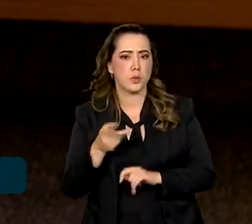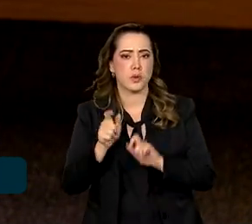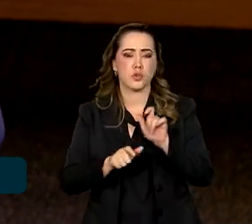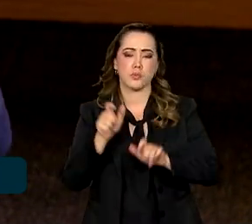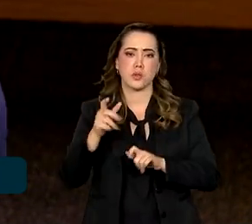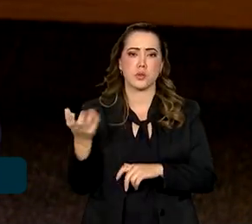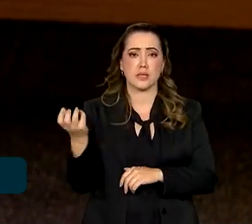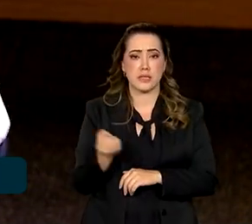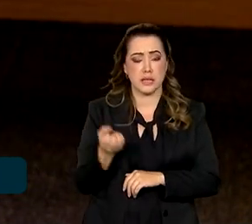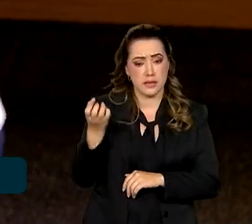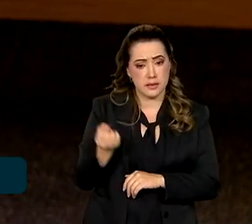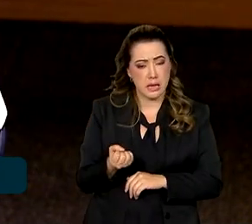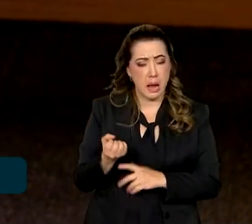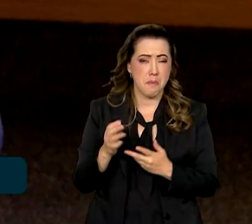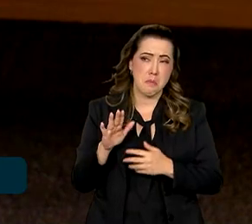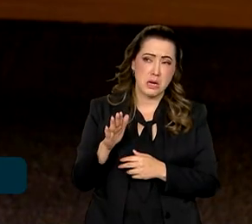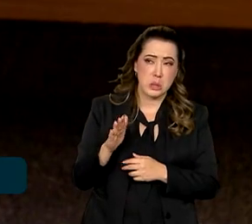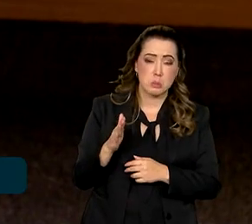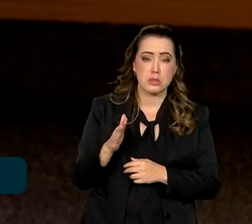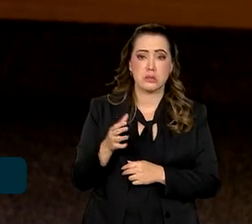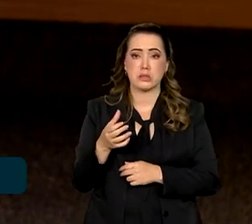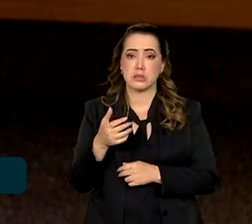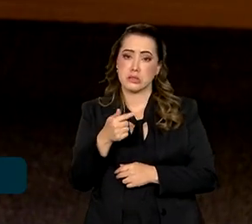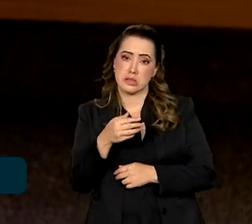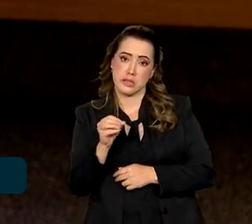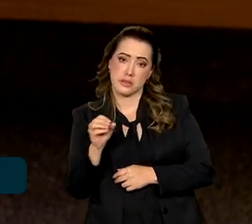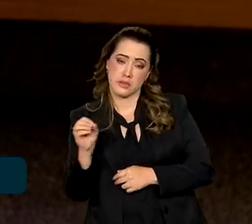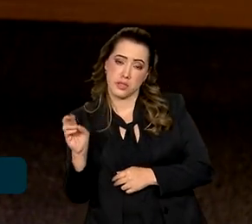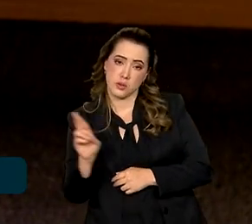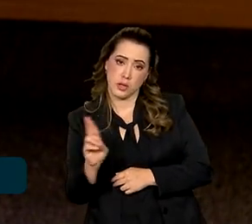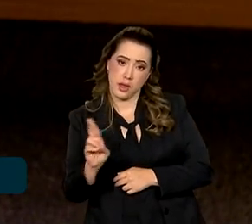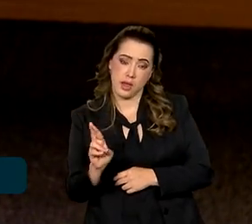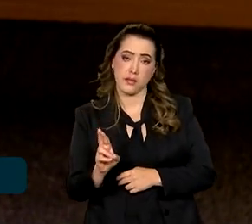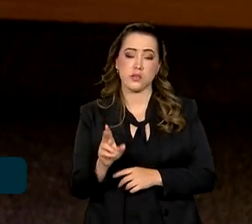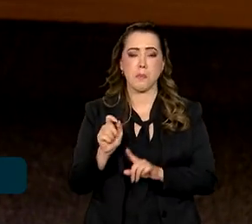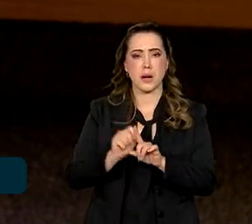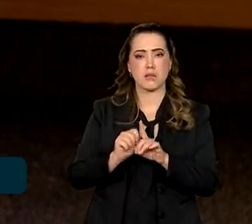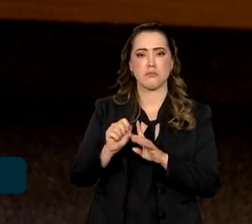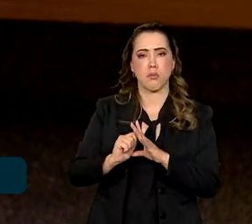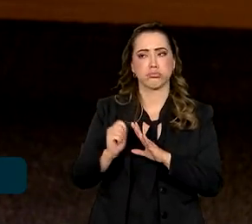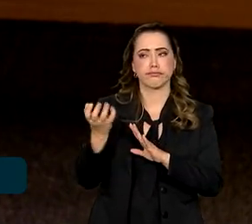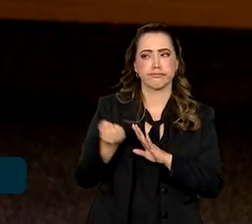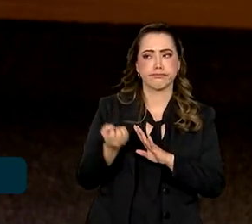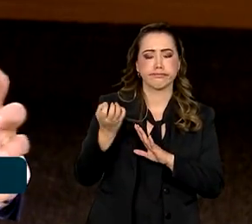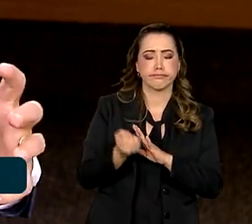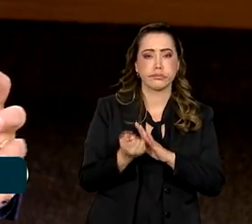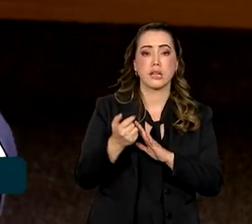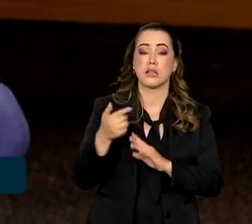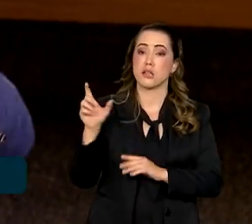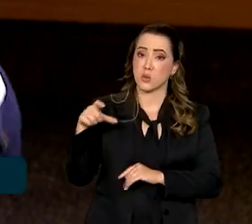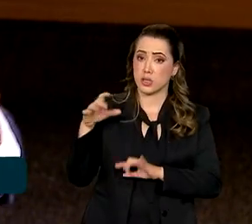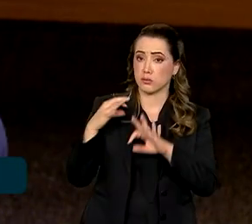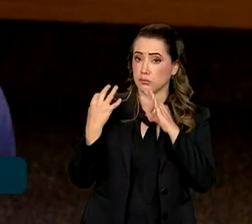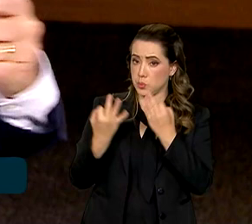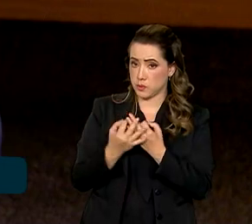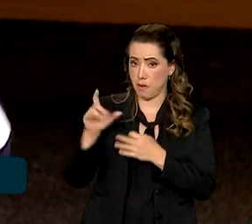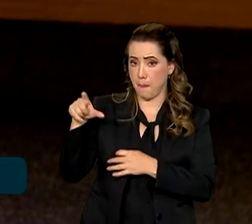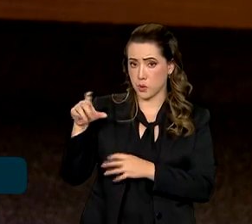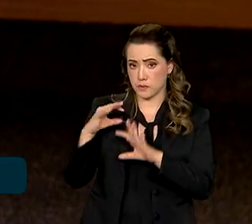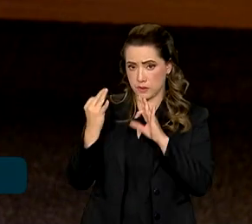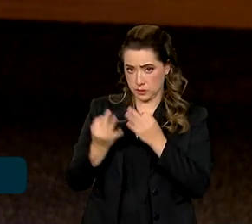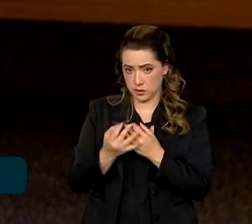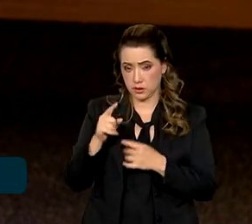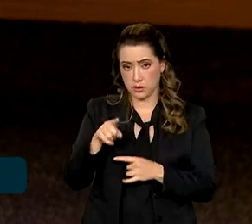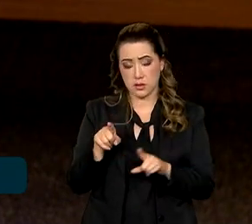pessoas recebendo algo próximo aí de R$ 700 por mês, e ali podendo aquilo que o